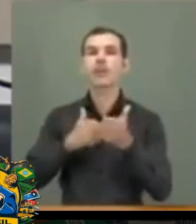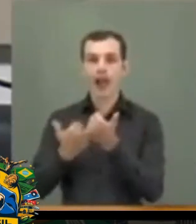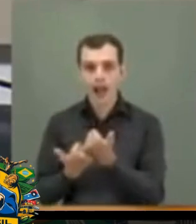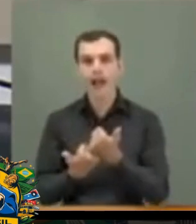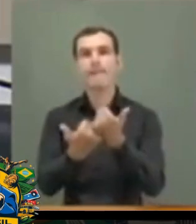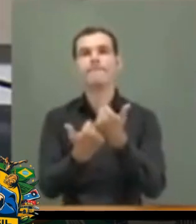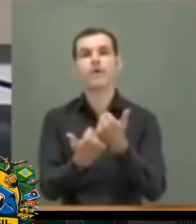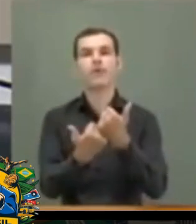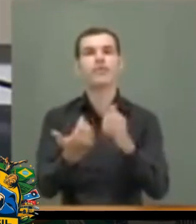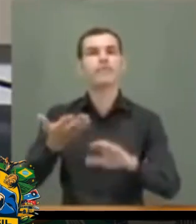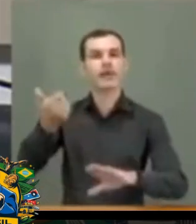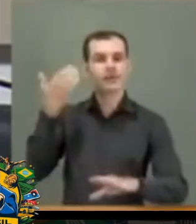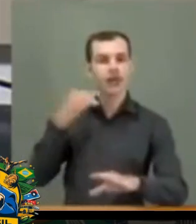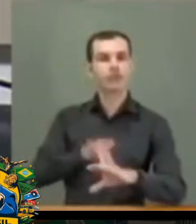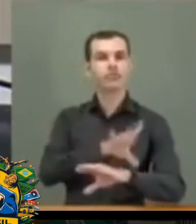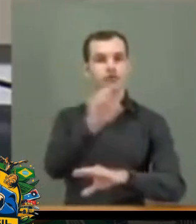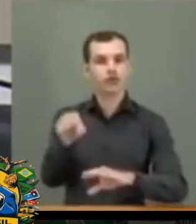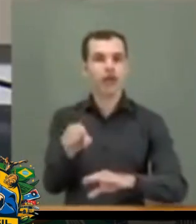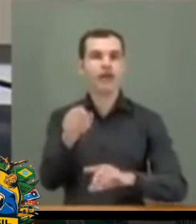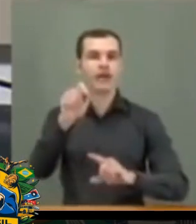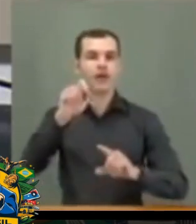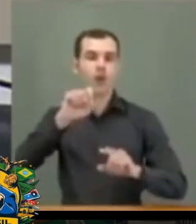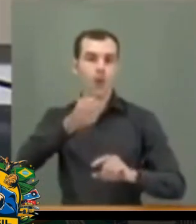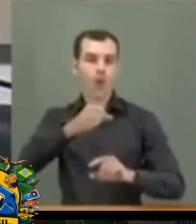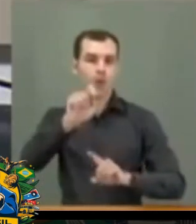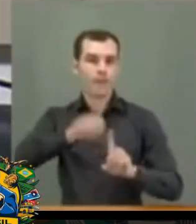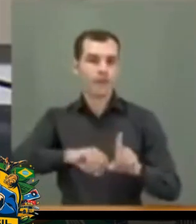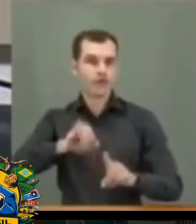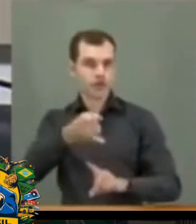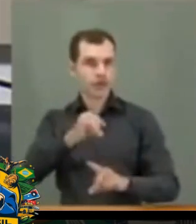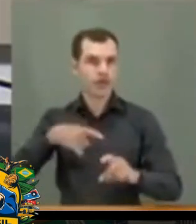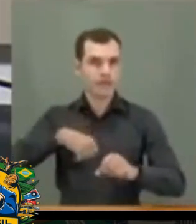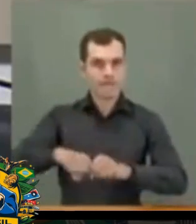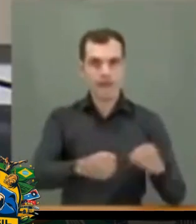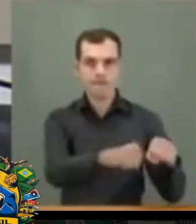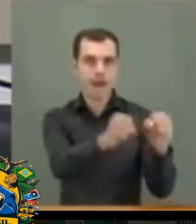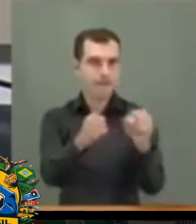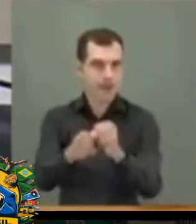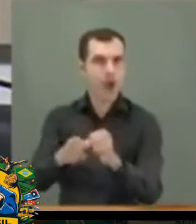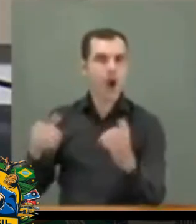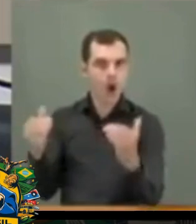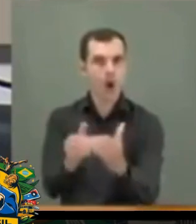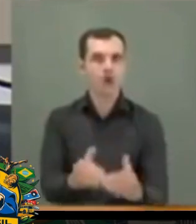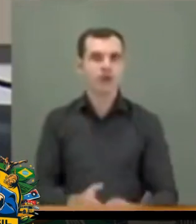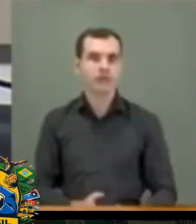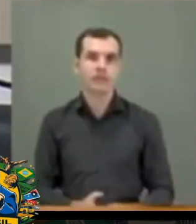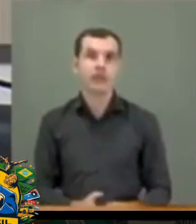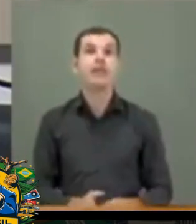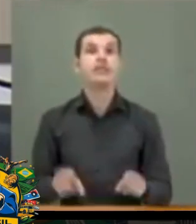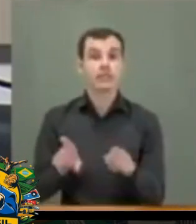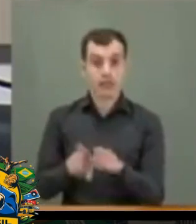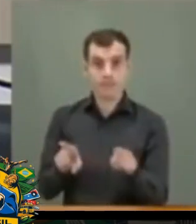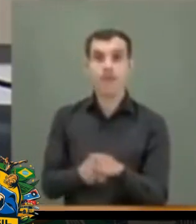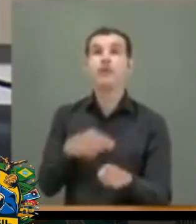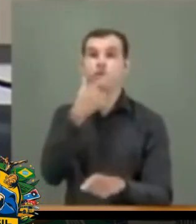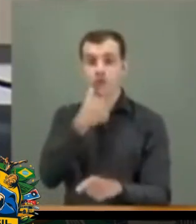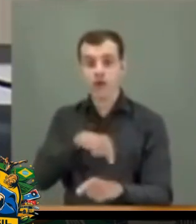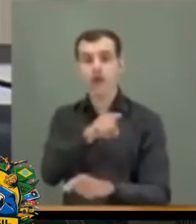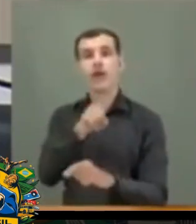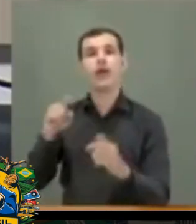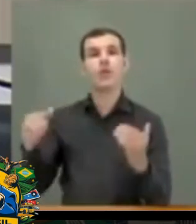quebradeira que teve no 8 de janeiro. Além disto, ele teve a opinião de criticar a urna eletrônica dizendo que é